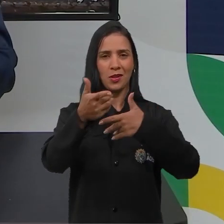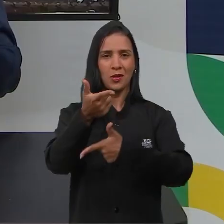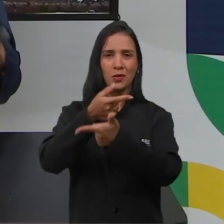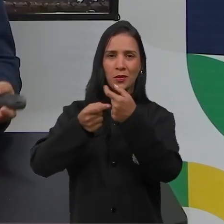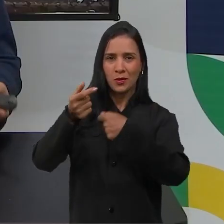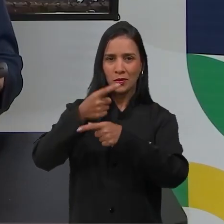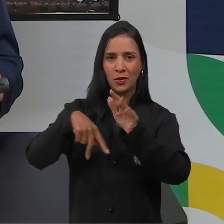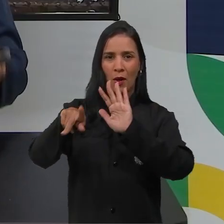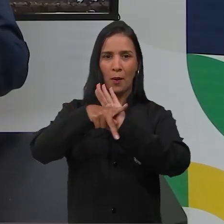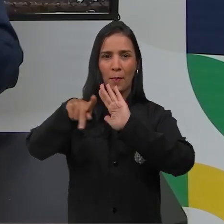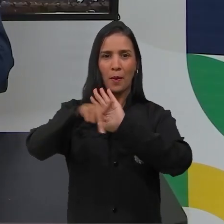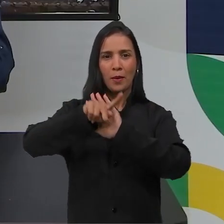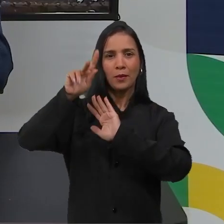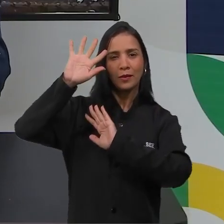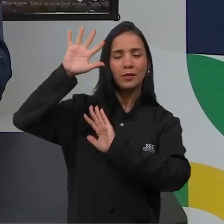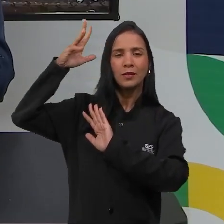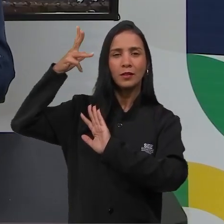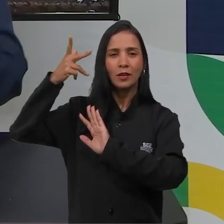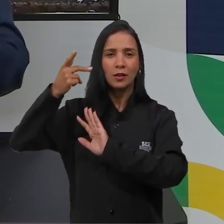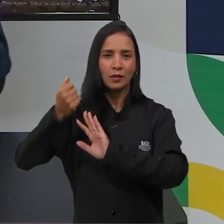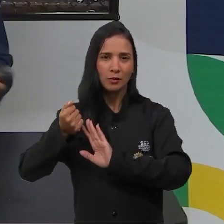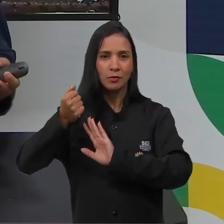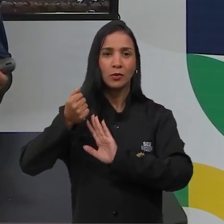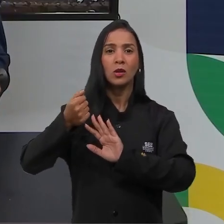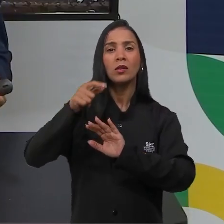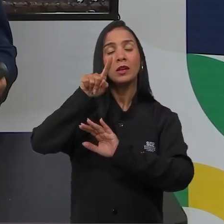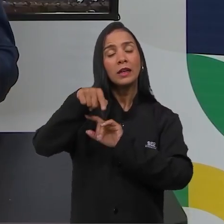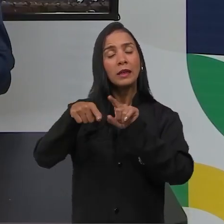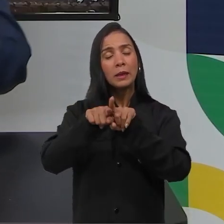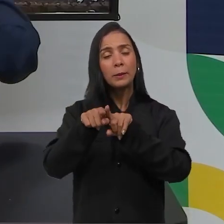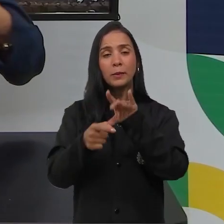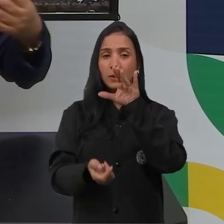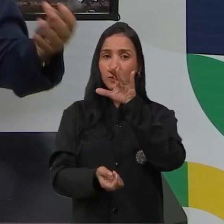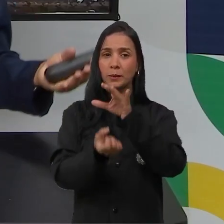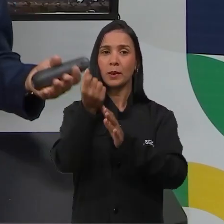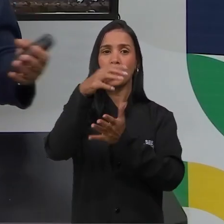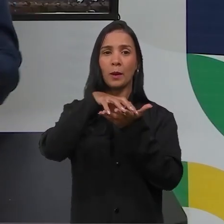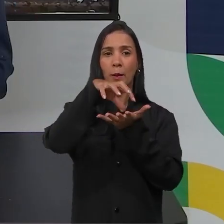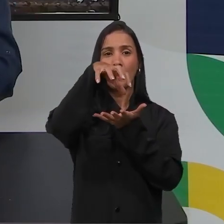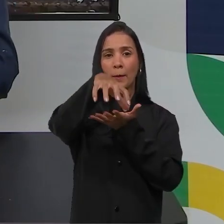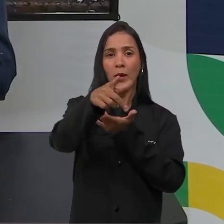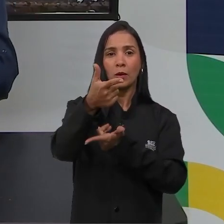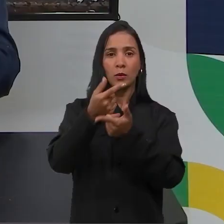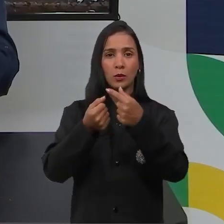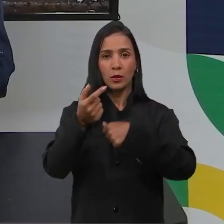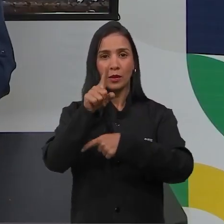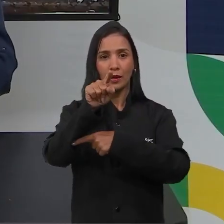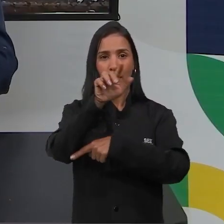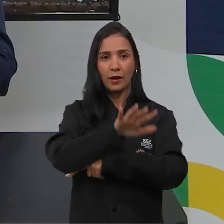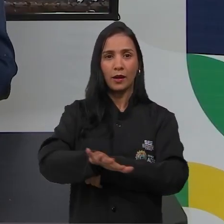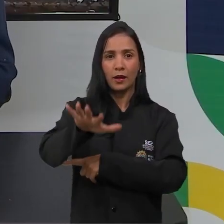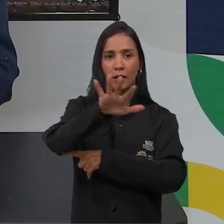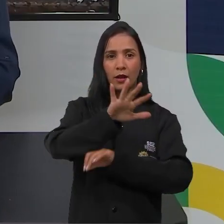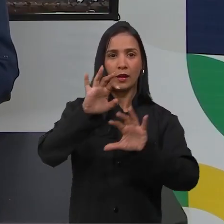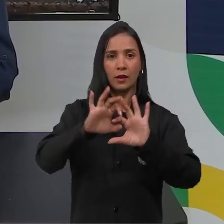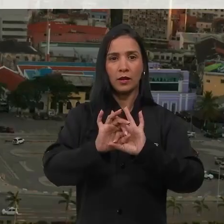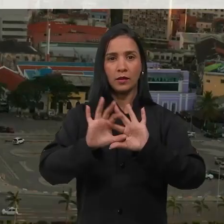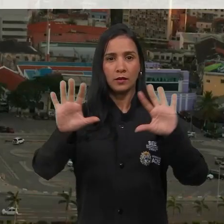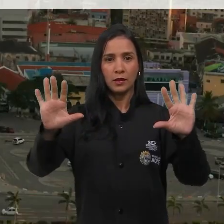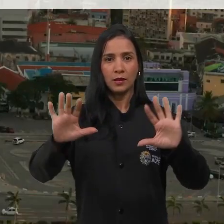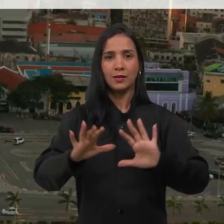a proposta, né, desse bloco econômico, que é a criação dessa zona aí de livre comércio continental